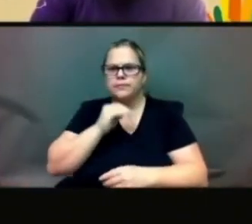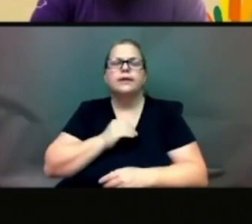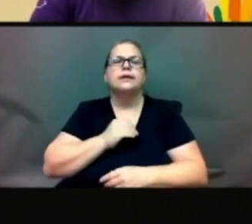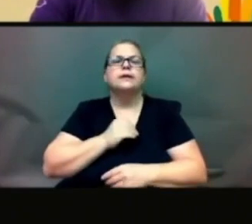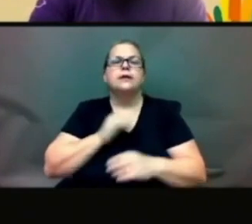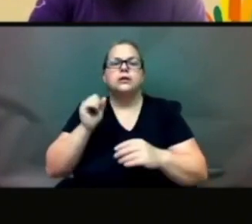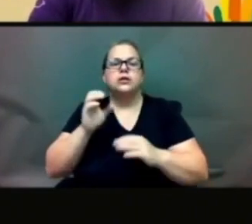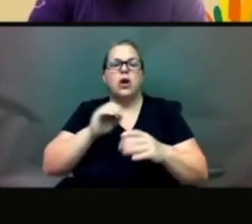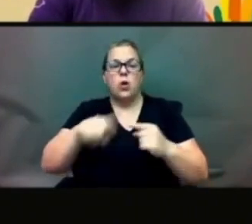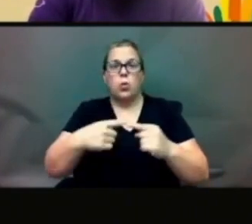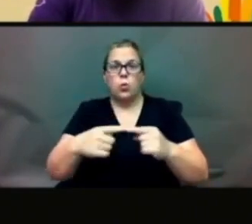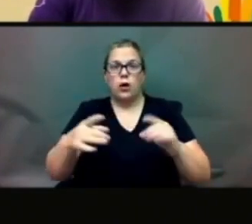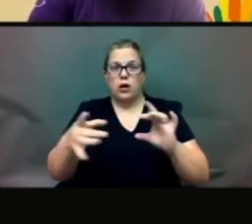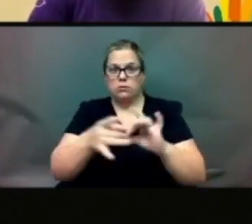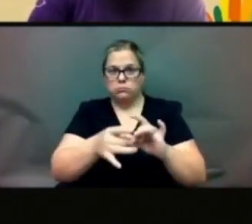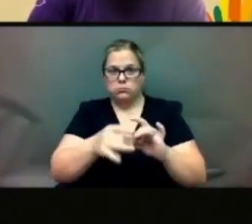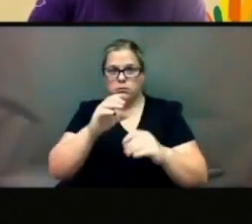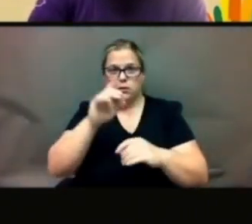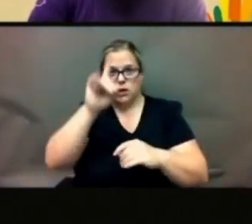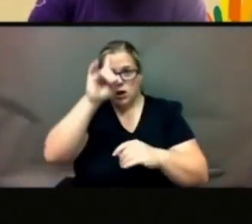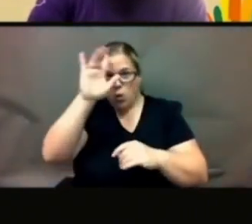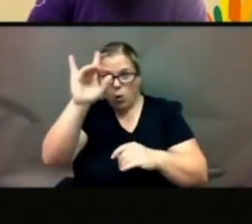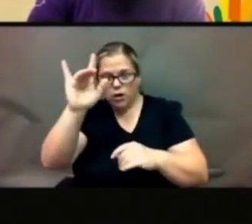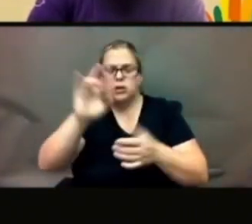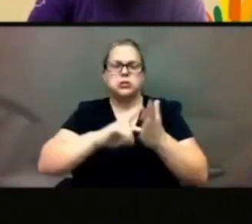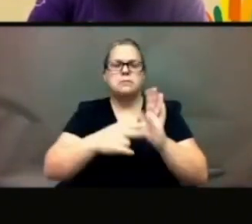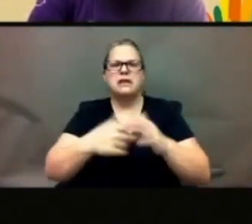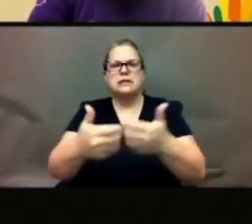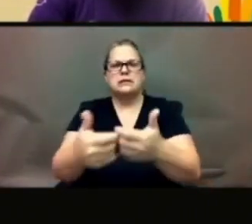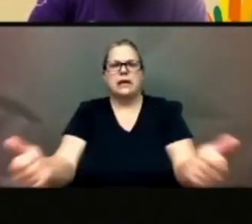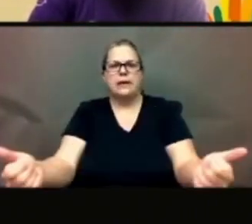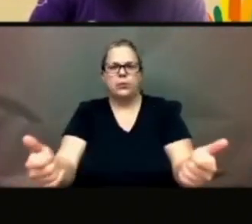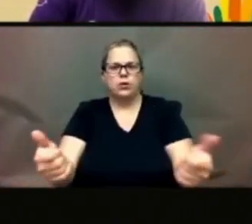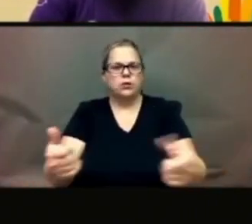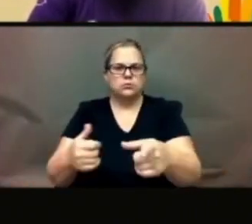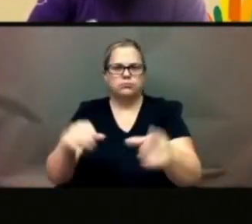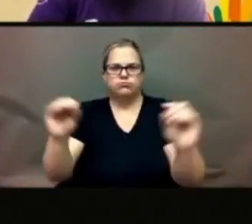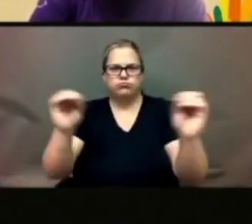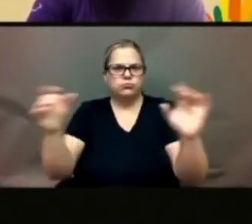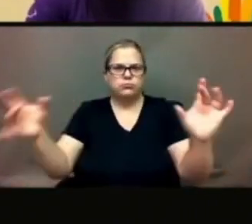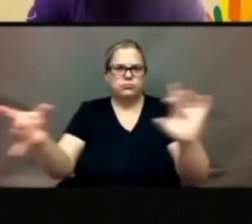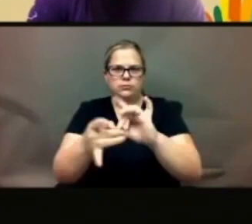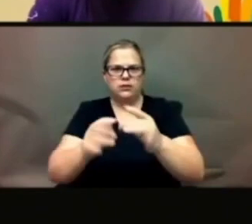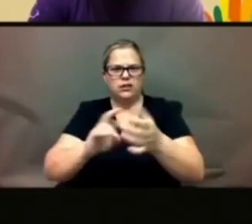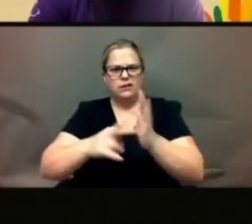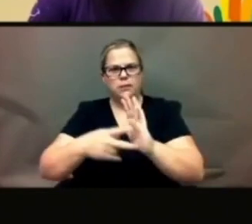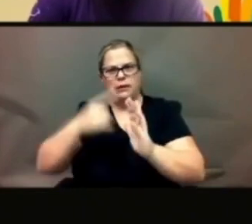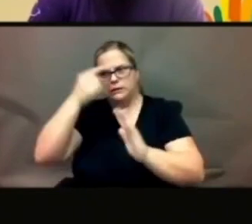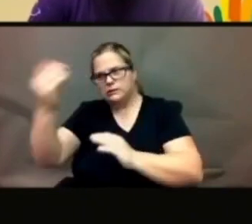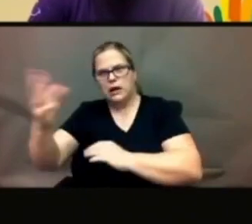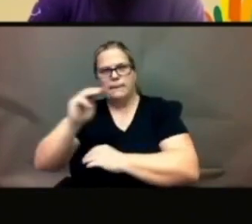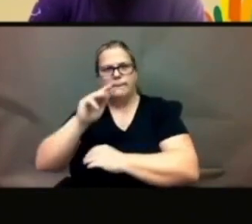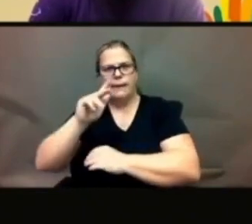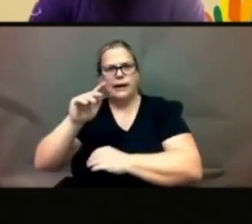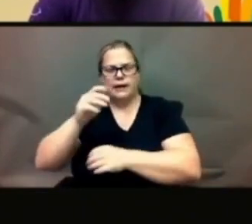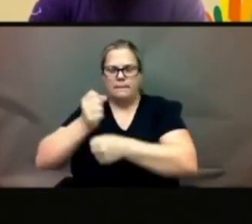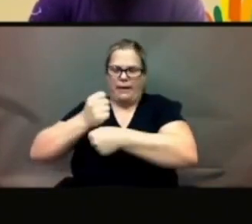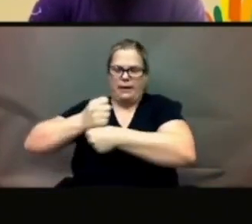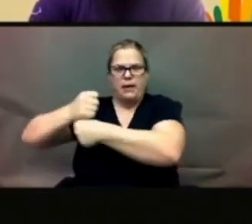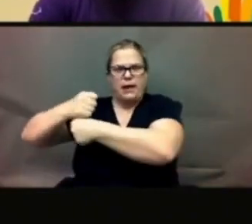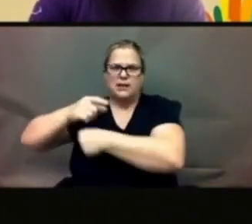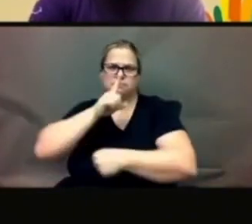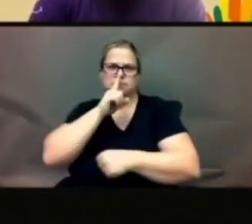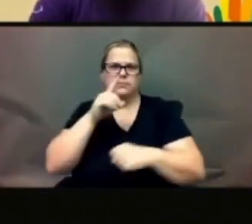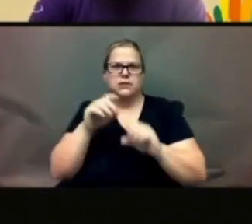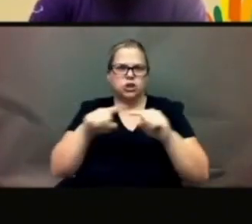Quando nós estivemos ali, essas moedas estavam conectadas. E aí, elas estavam separadas. Não havia nenhuma ponte ali nesse